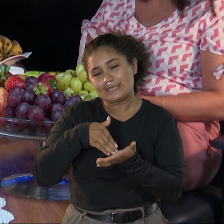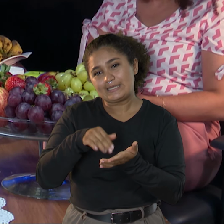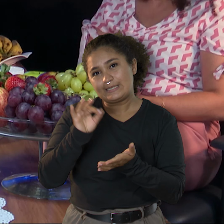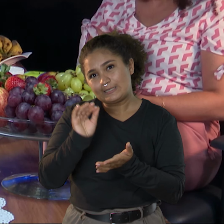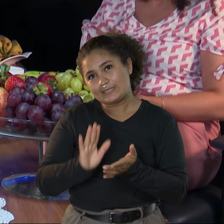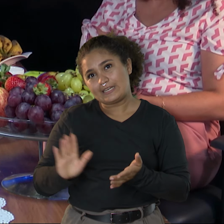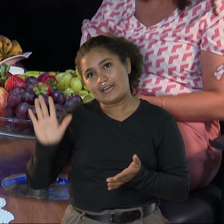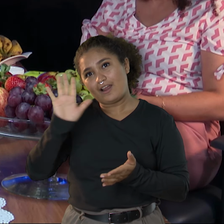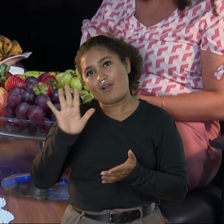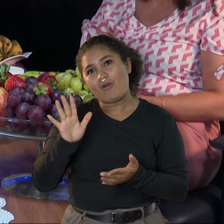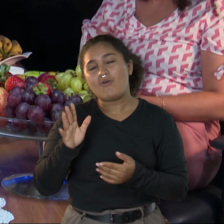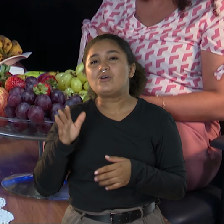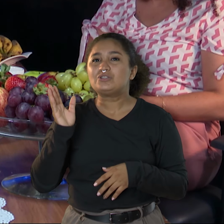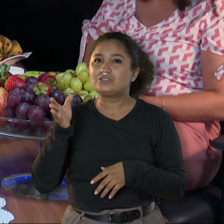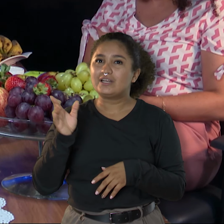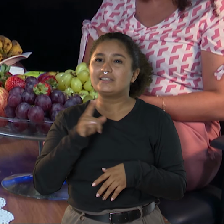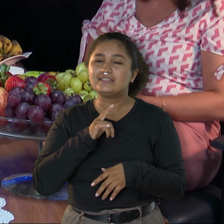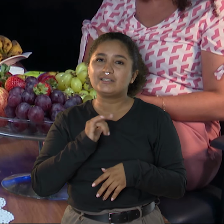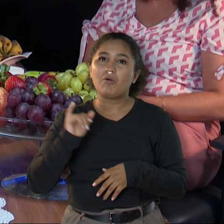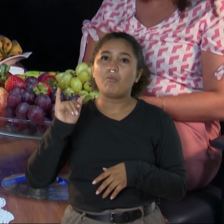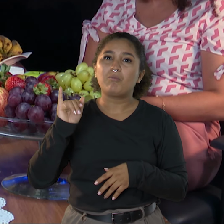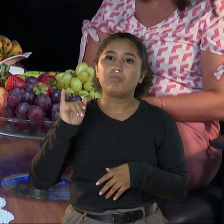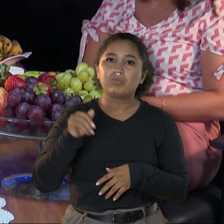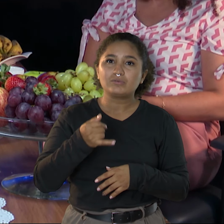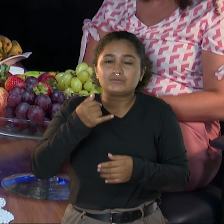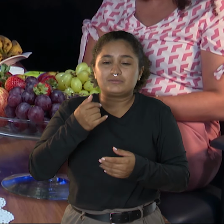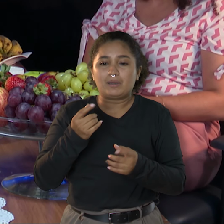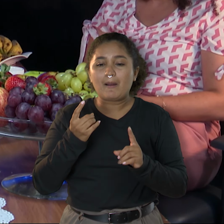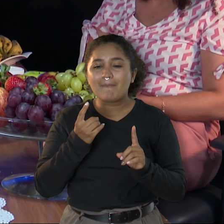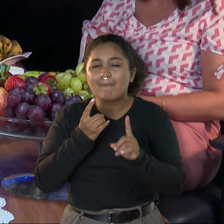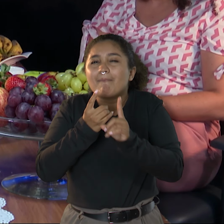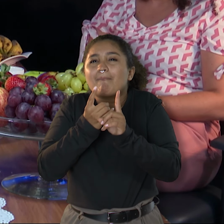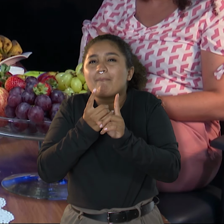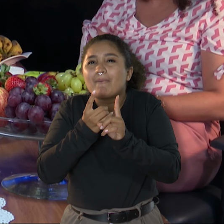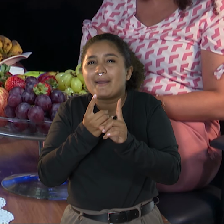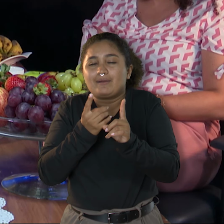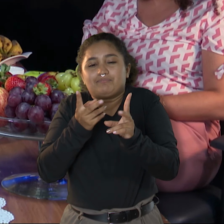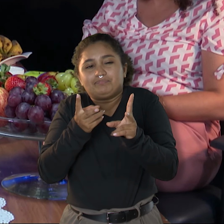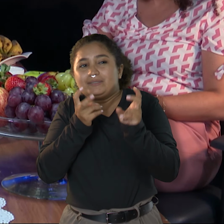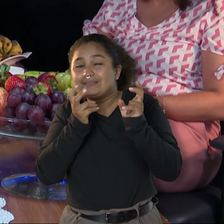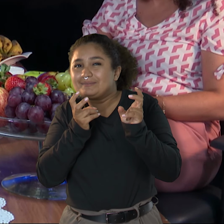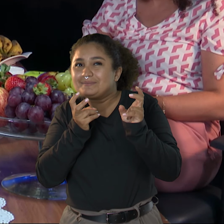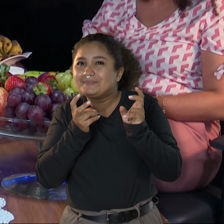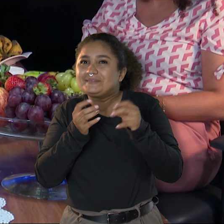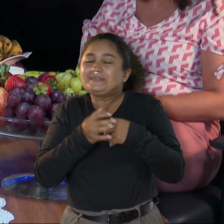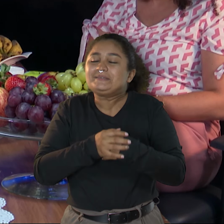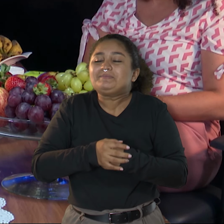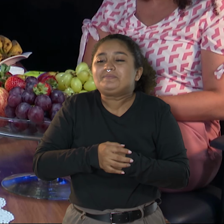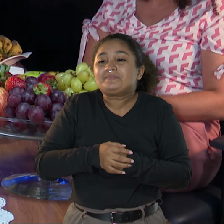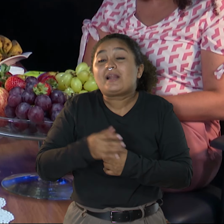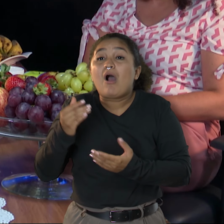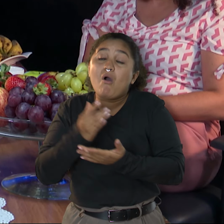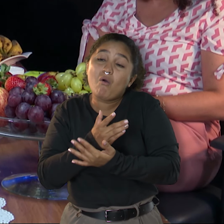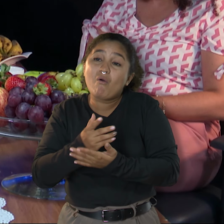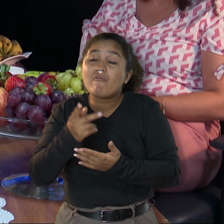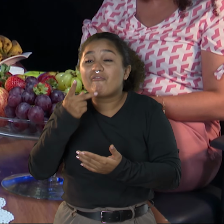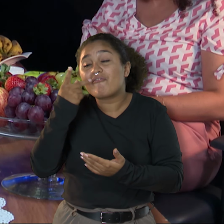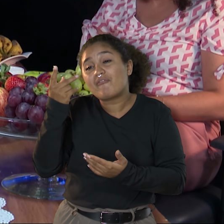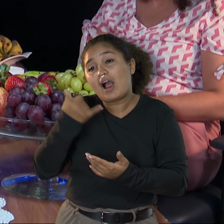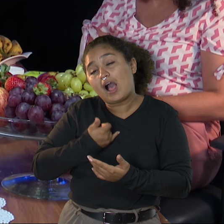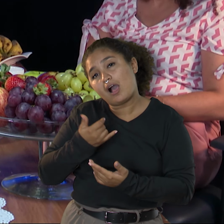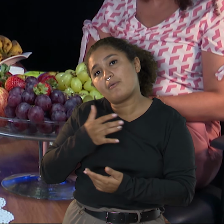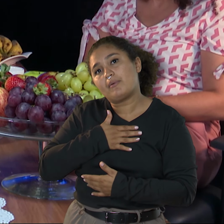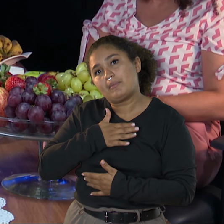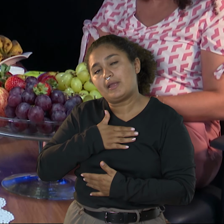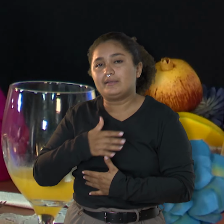tinham, tiveram oportunidade de estar mais próximo e realmente ver. Então, as pessoas me falam, né? Muitas me falam. É lógico, ninguém